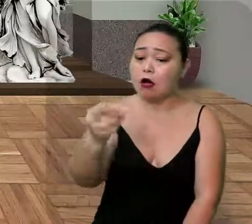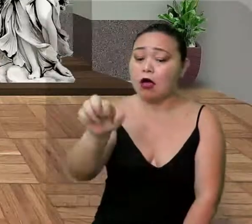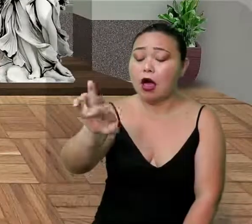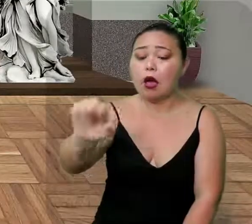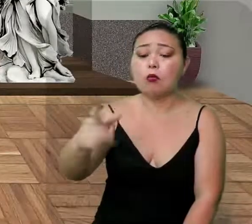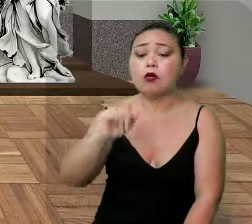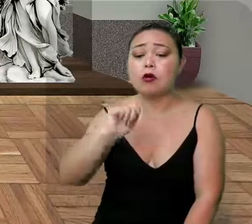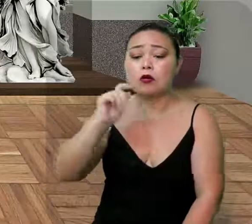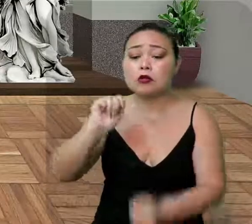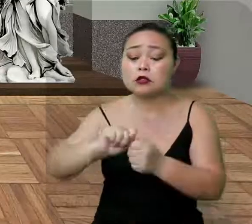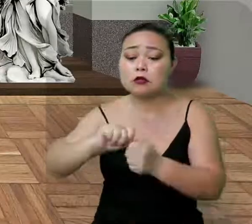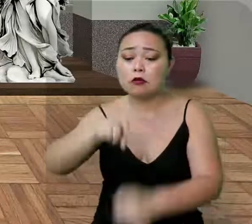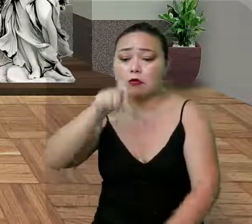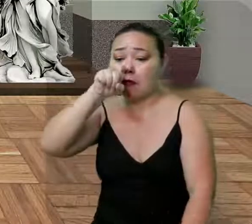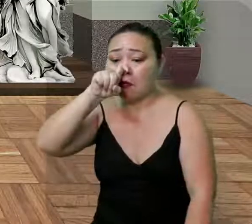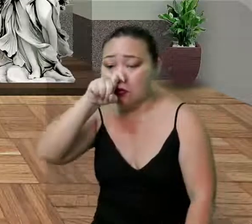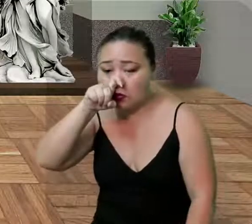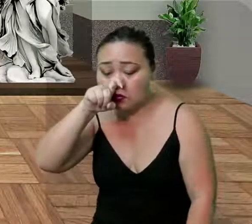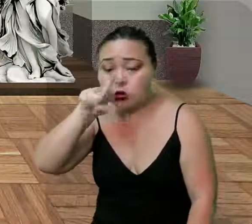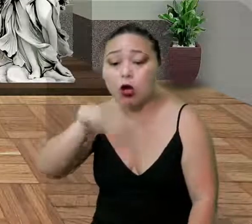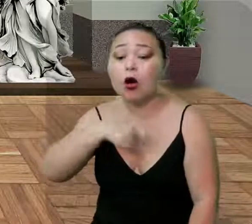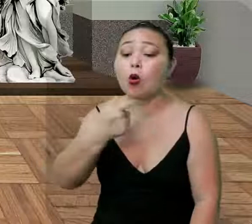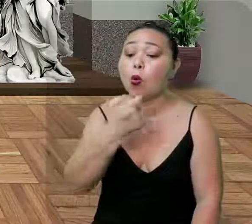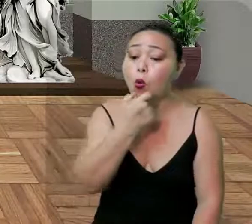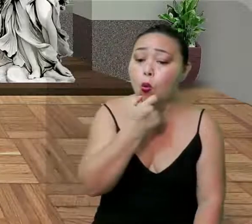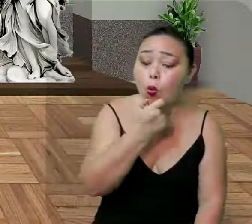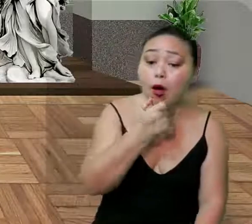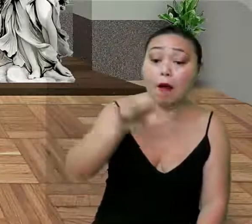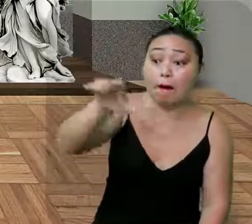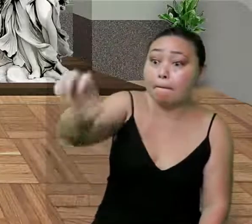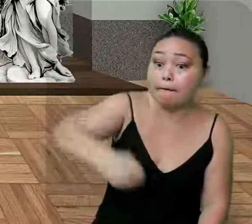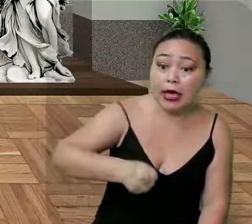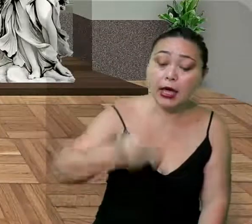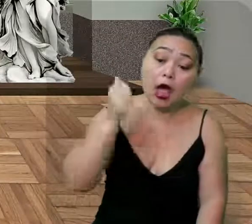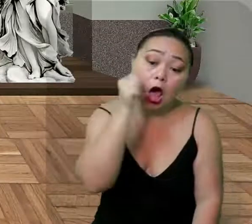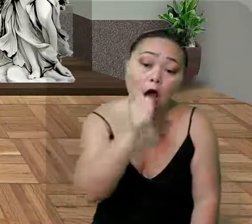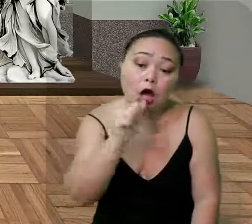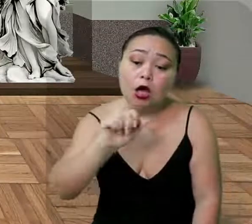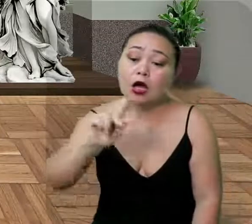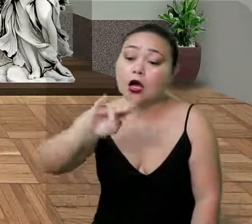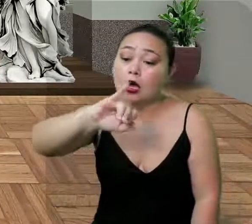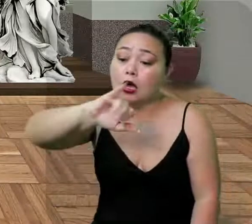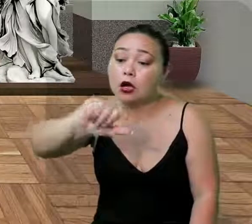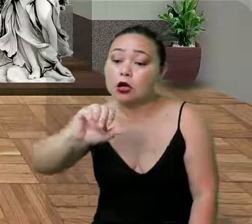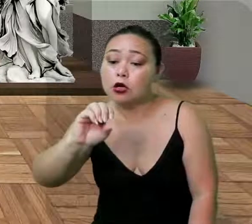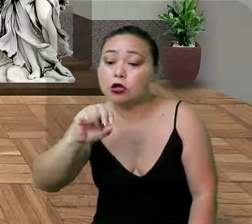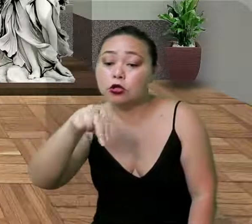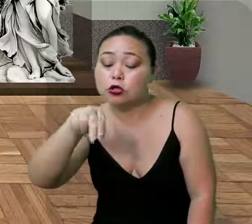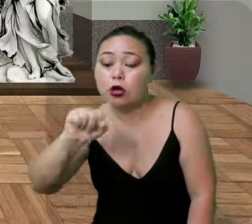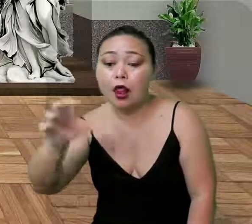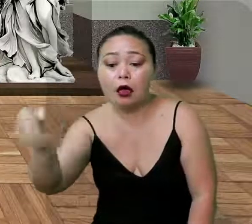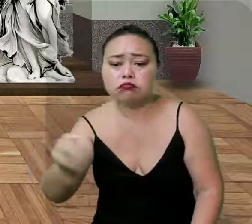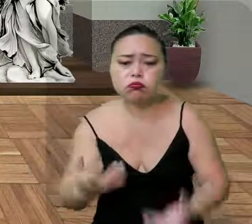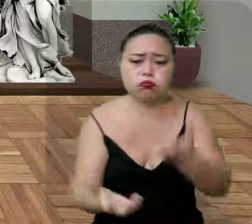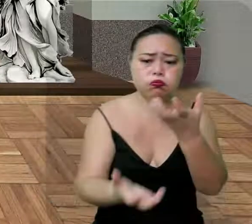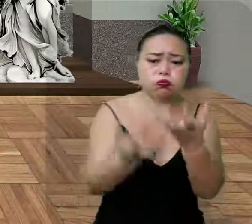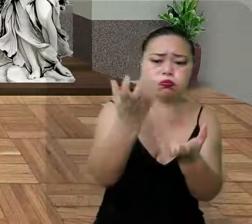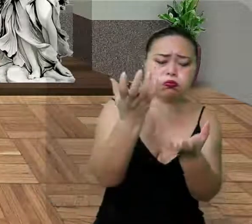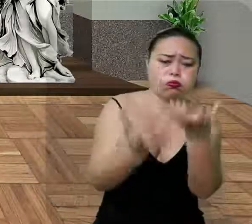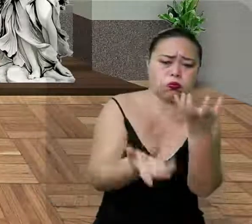uma bruxa e os ingleses pega o Joana e levo para fogueira